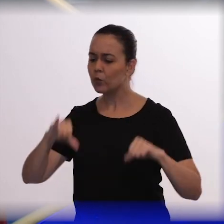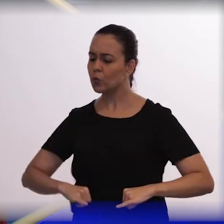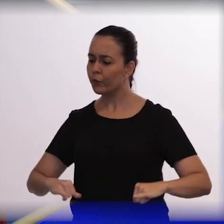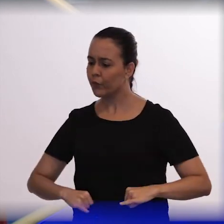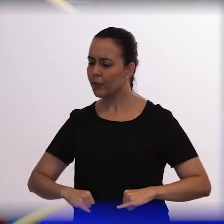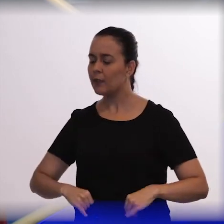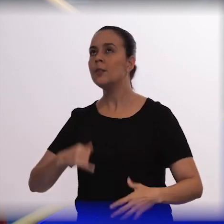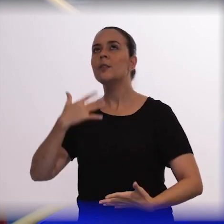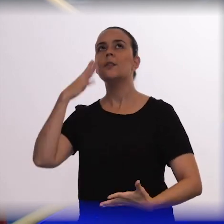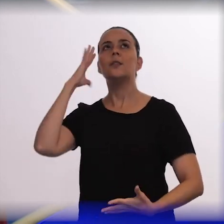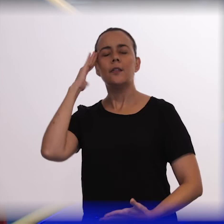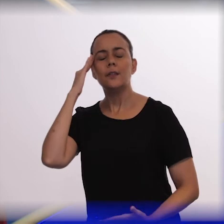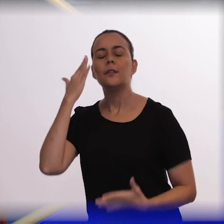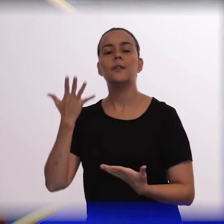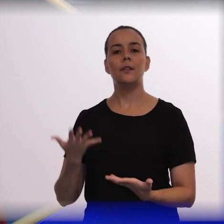Tem que haver